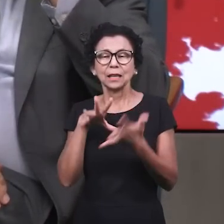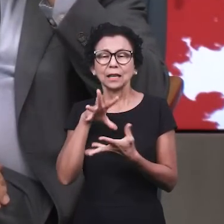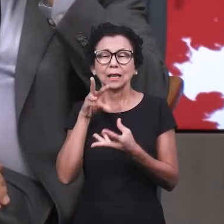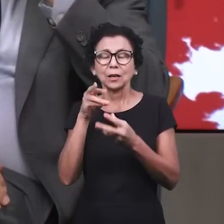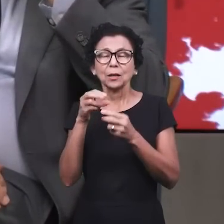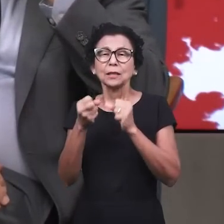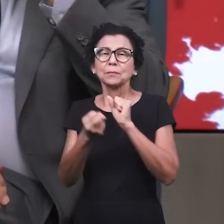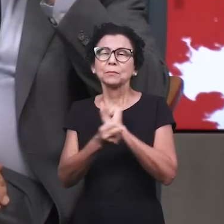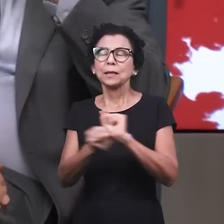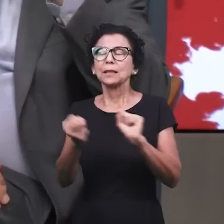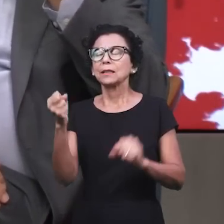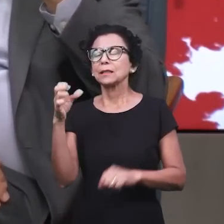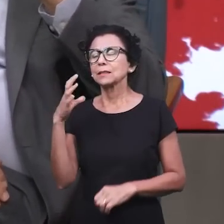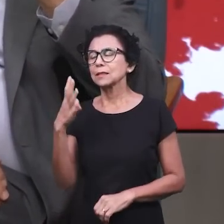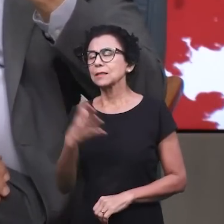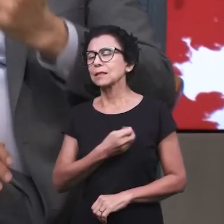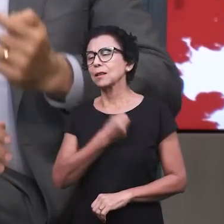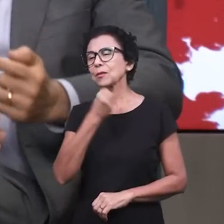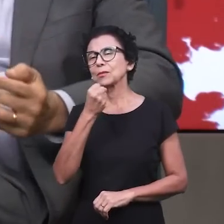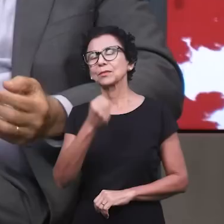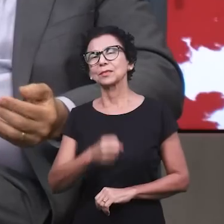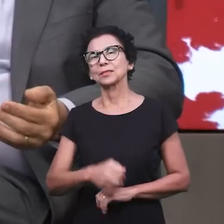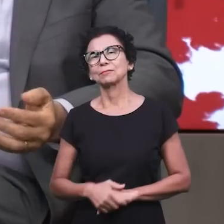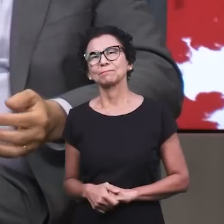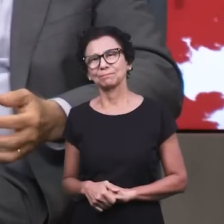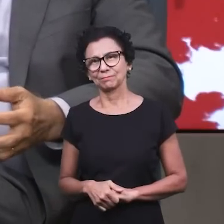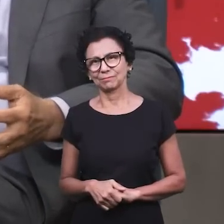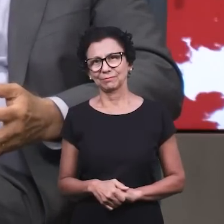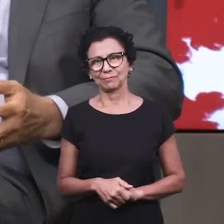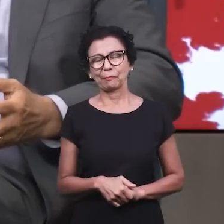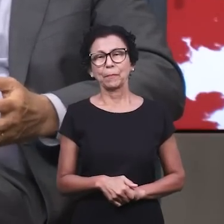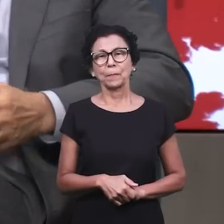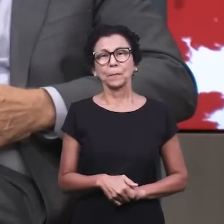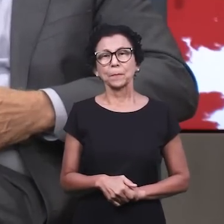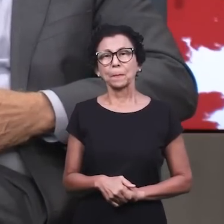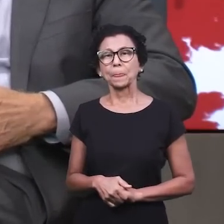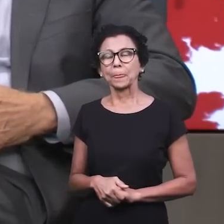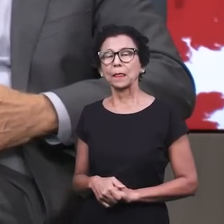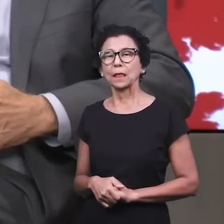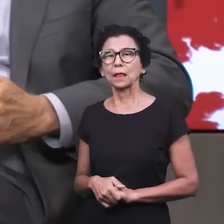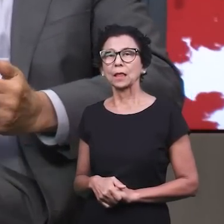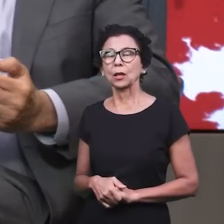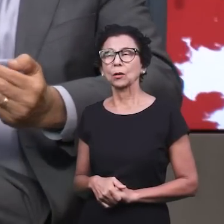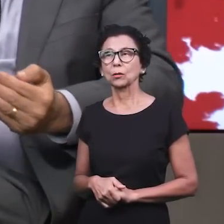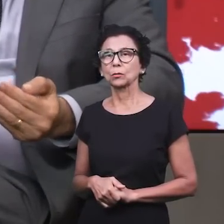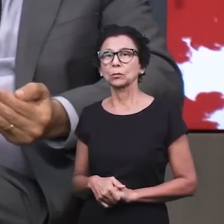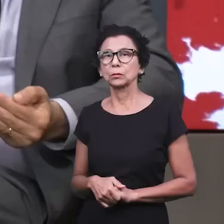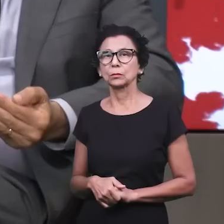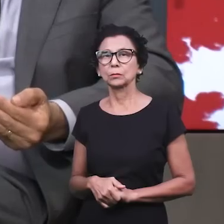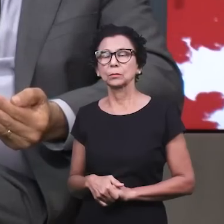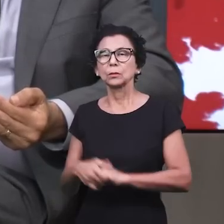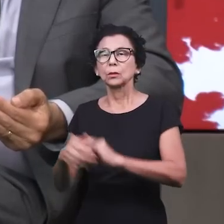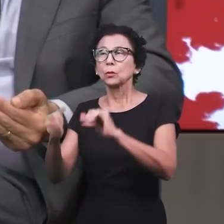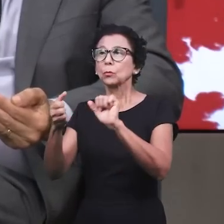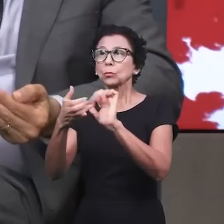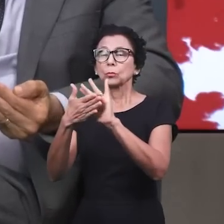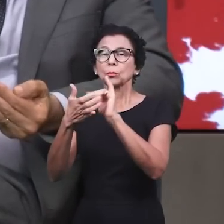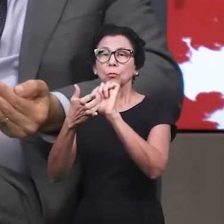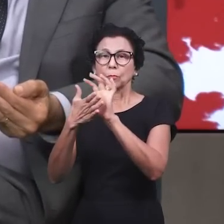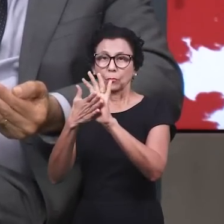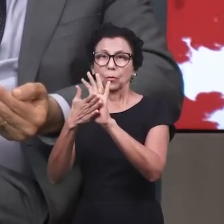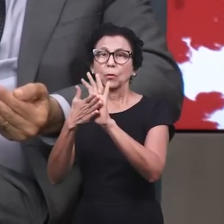Veja, o louvor que provém da eternidade, que é através de